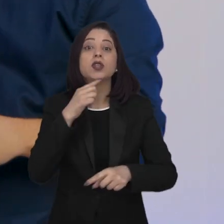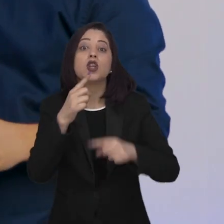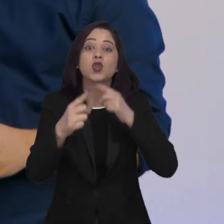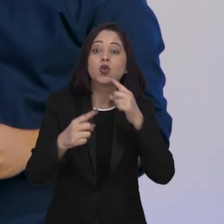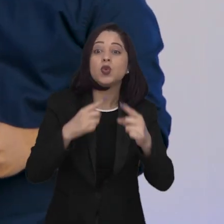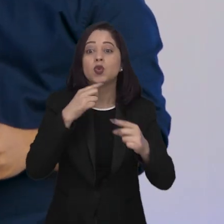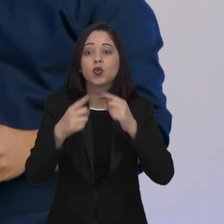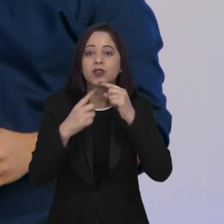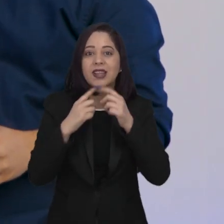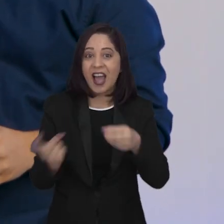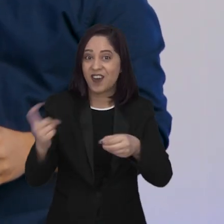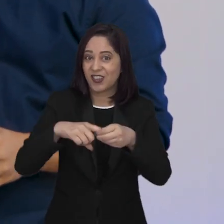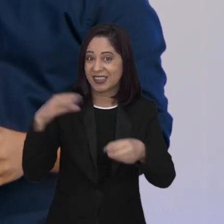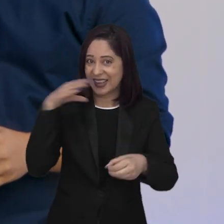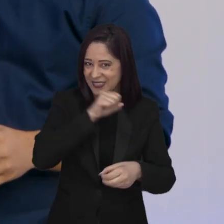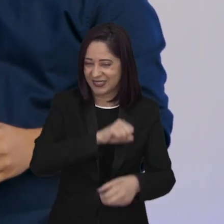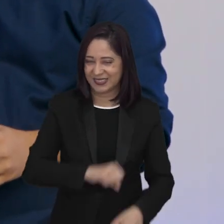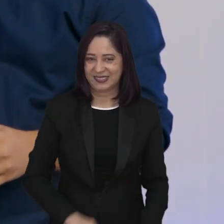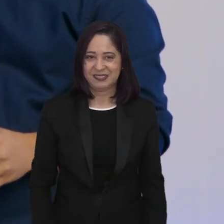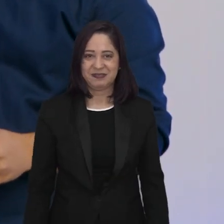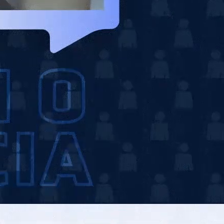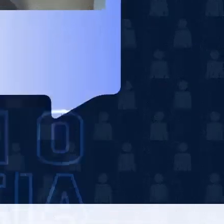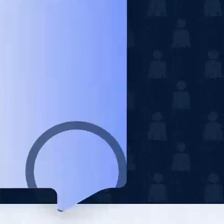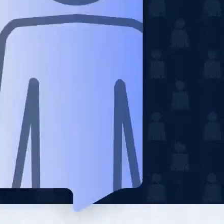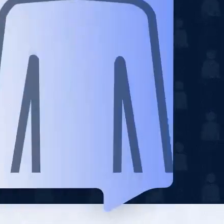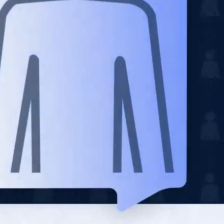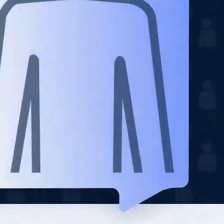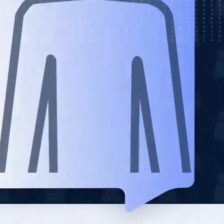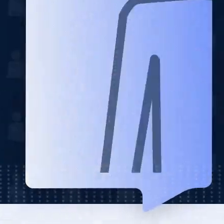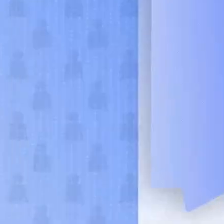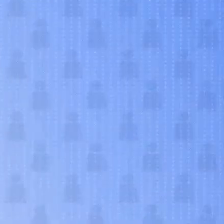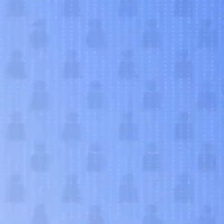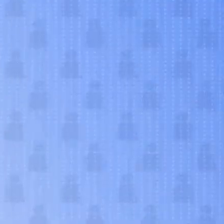nosso Cidadania em Pauta. A gente volta já já.